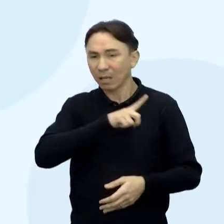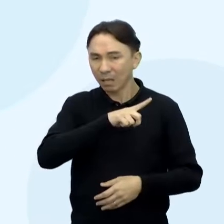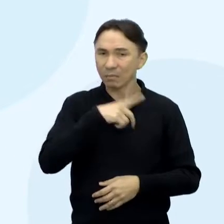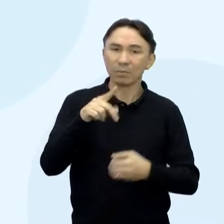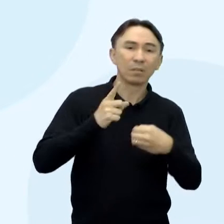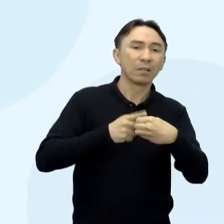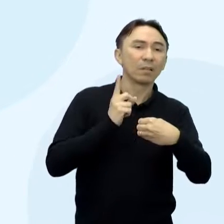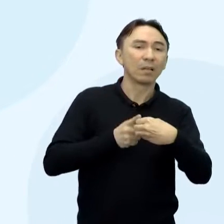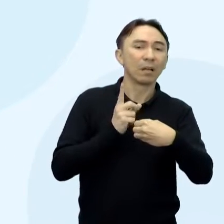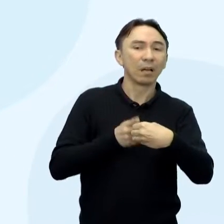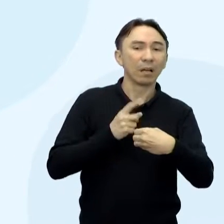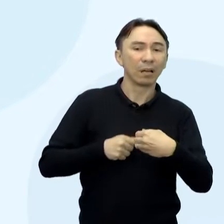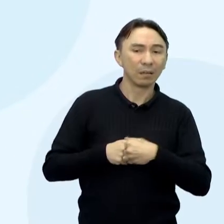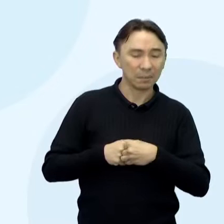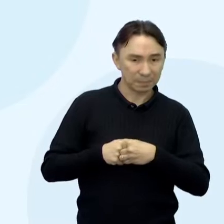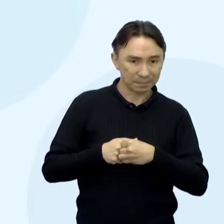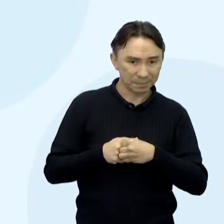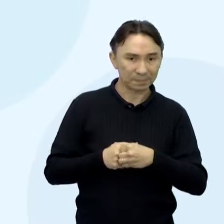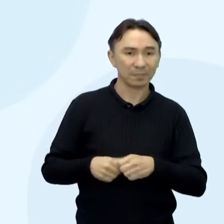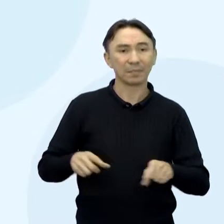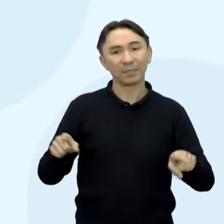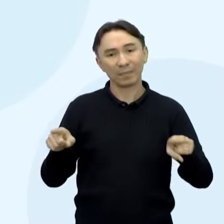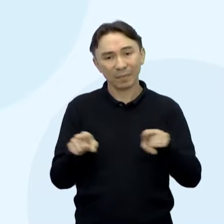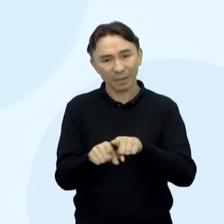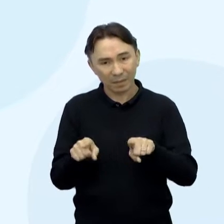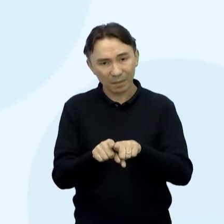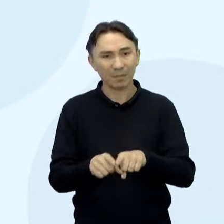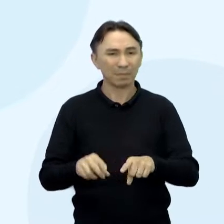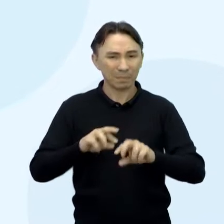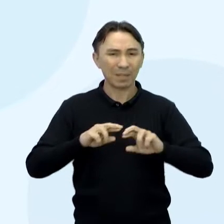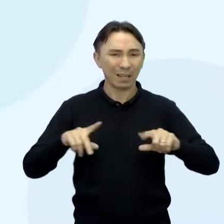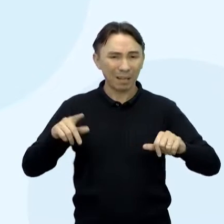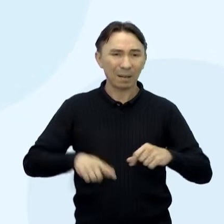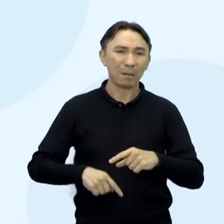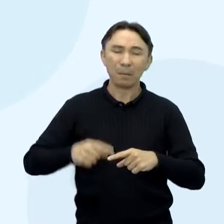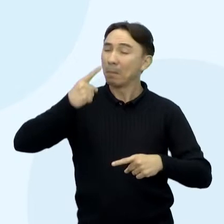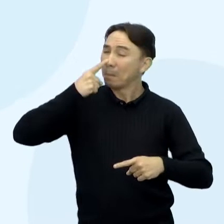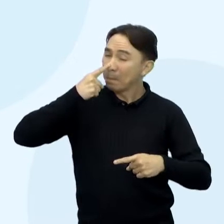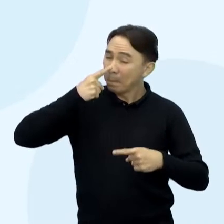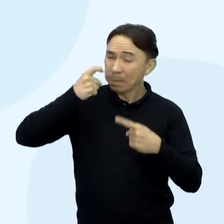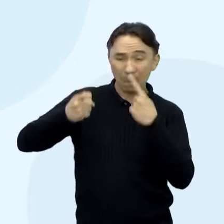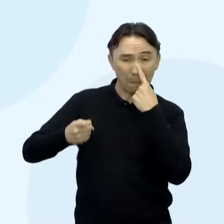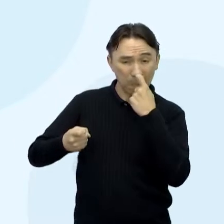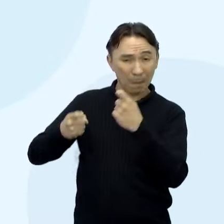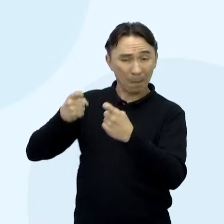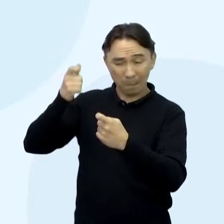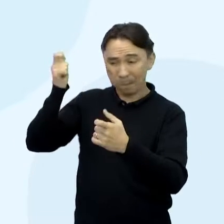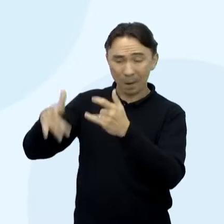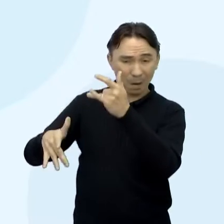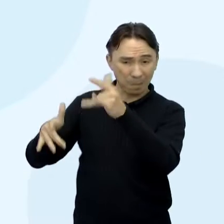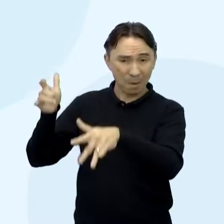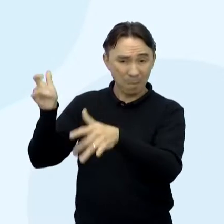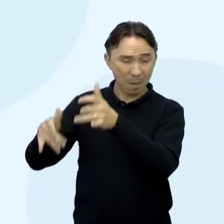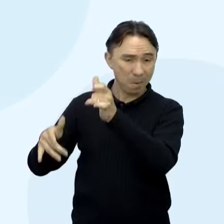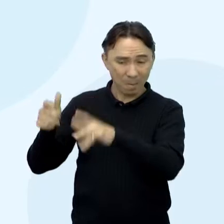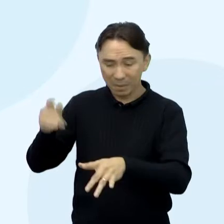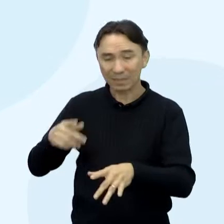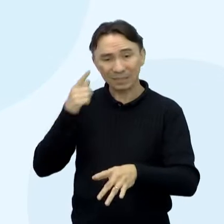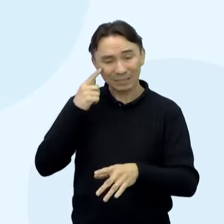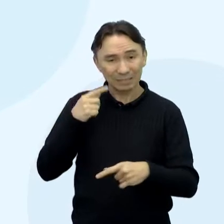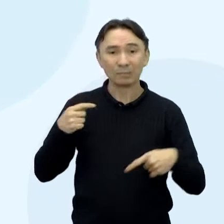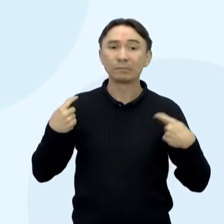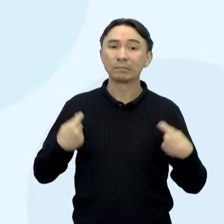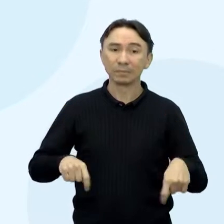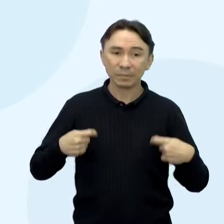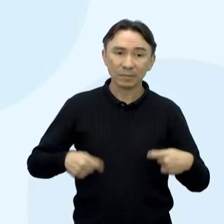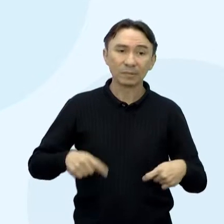final ambientalmente correto, né, dos rejeitos, ou seja, aquilo que não pode ser mais reaproveitado tem que